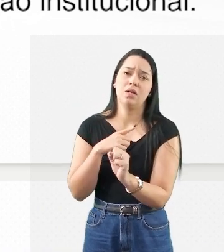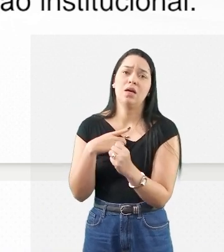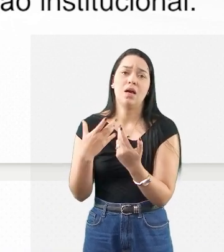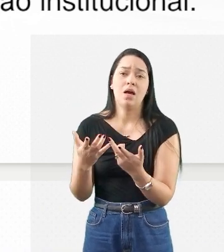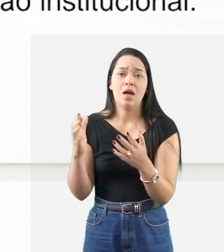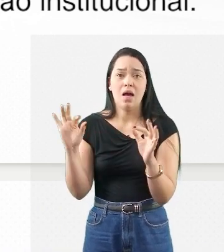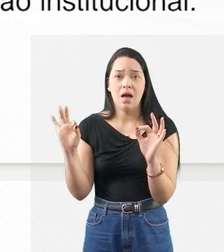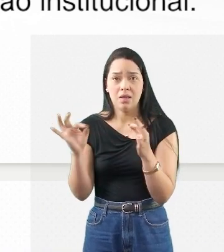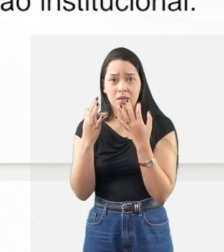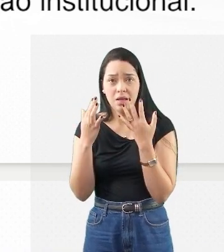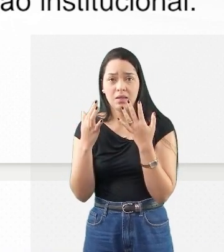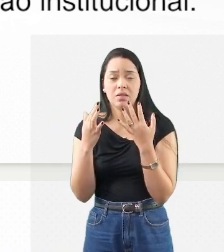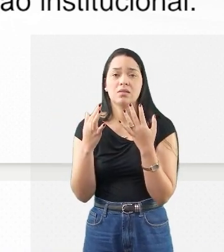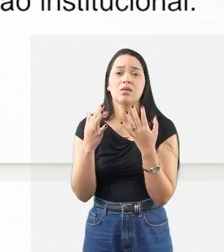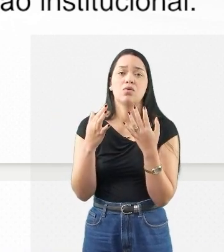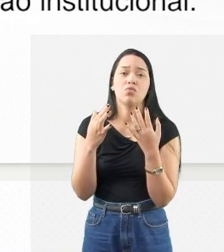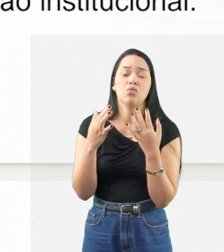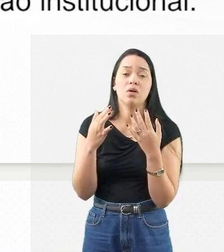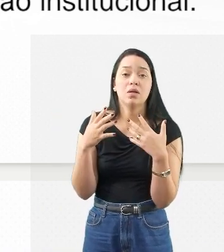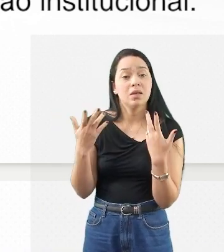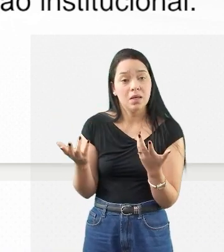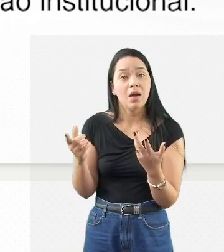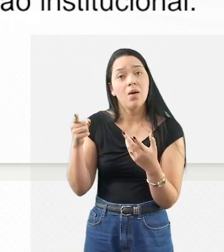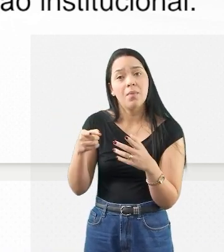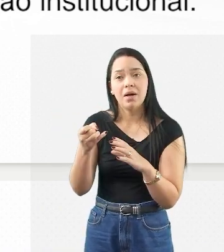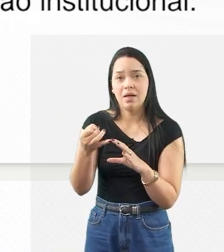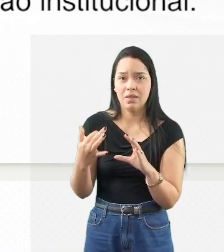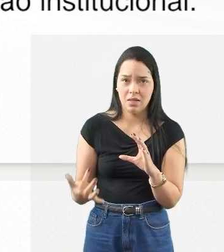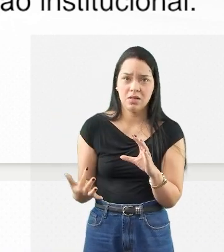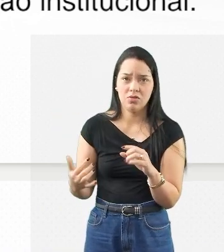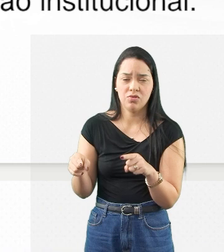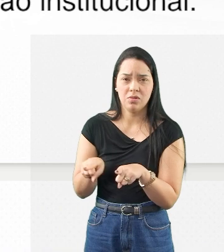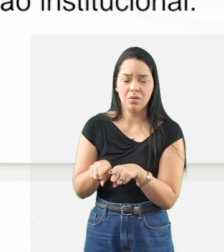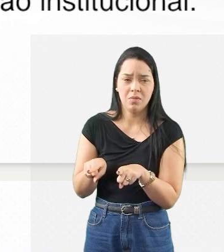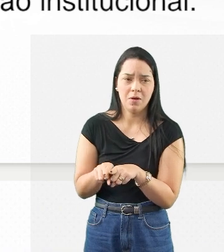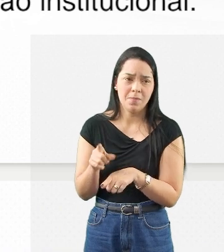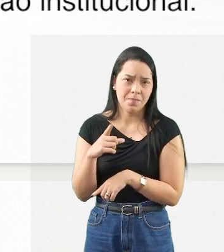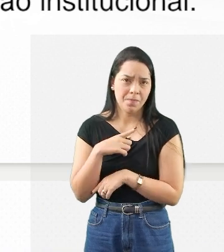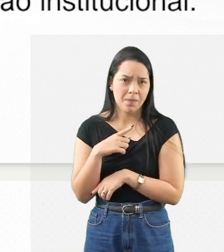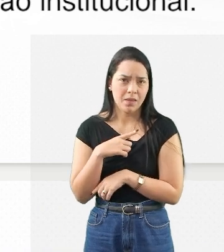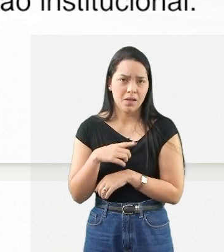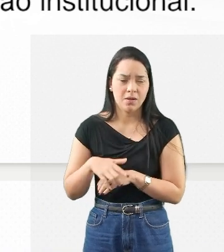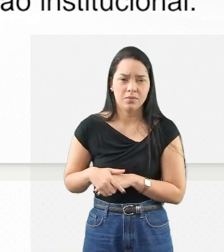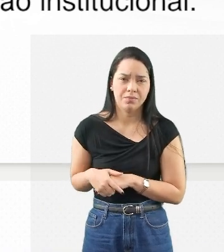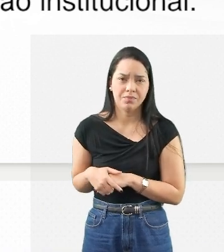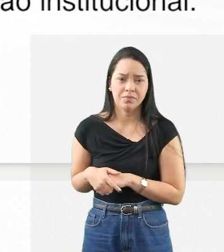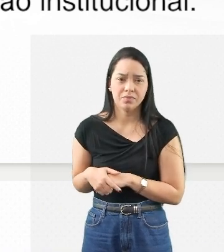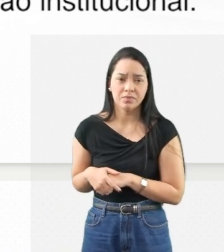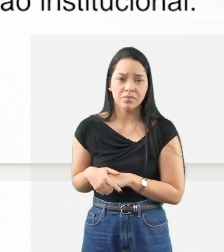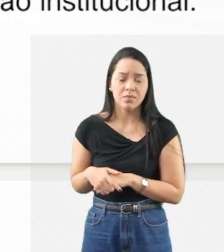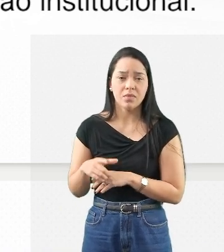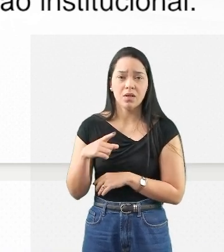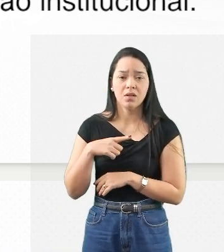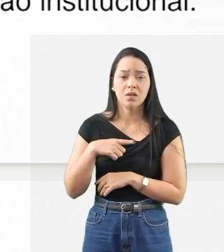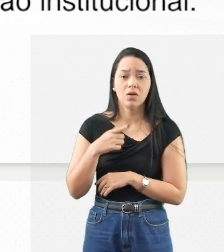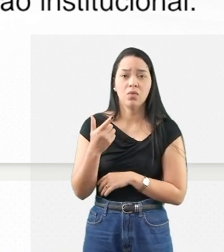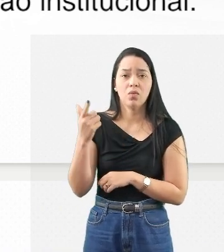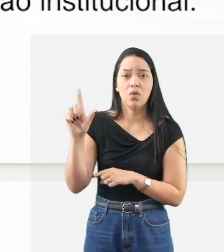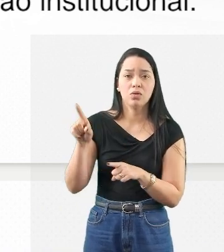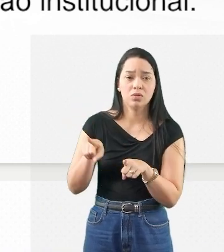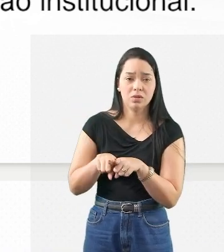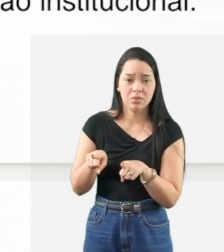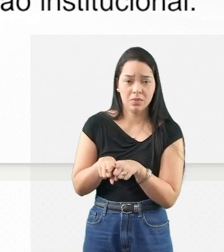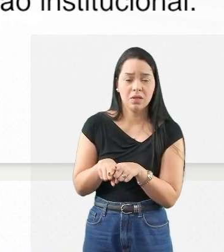a atenção do público, né? Isso é uma característica desse gênero textual. E também tem um outro viés, que é a questão